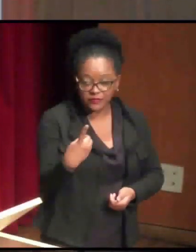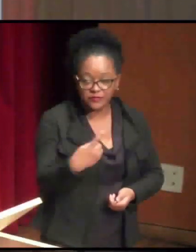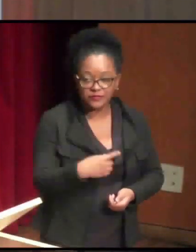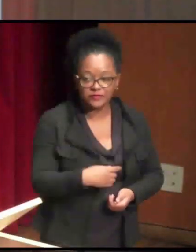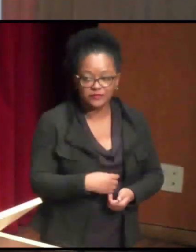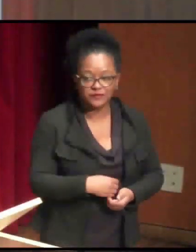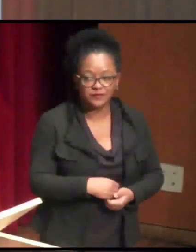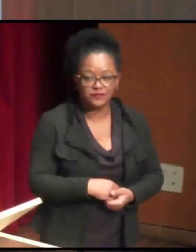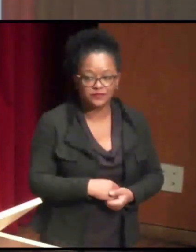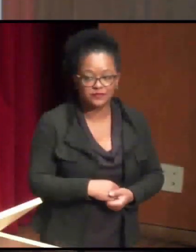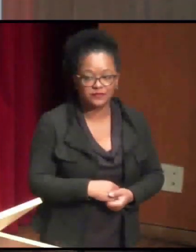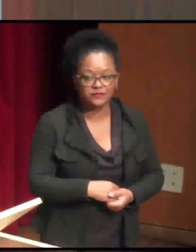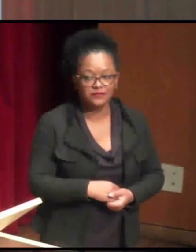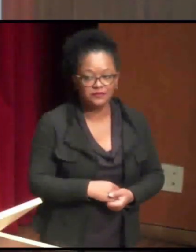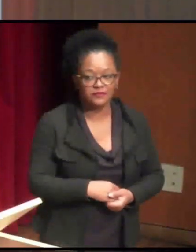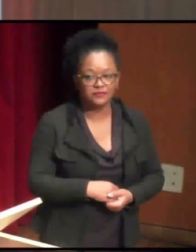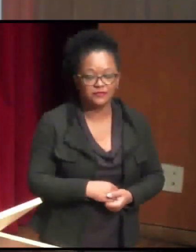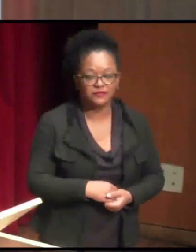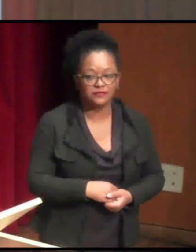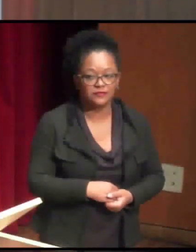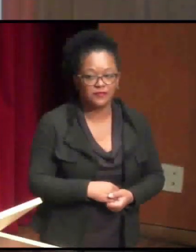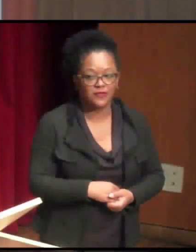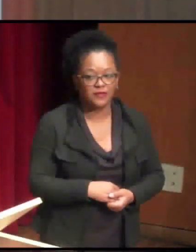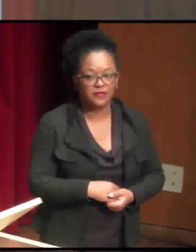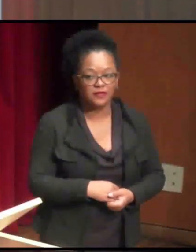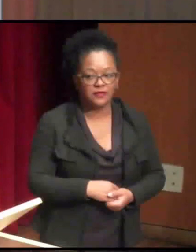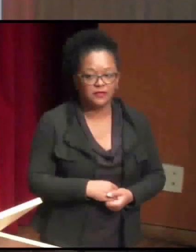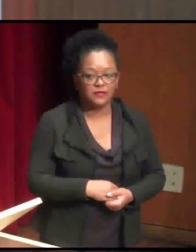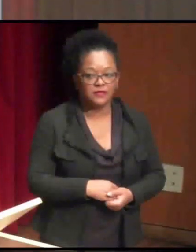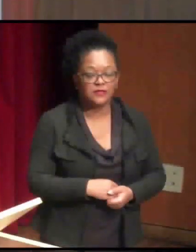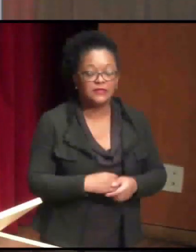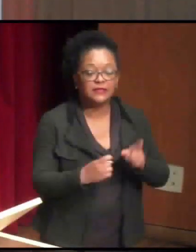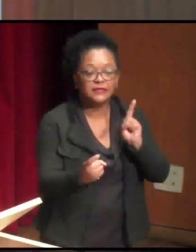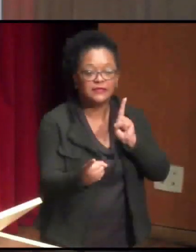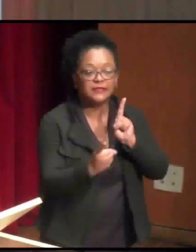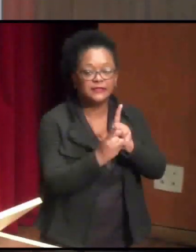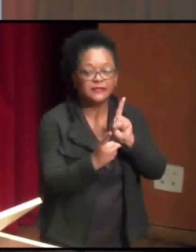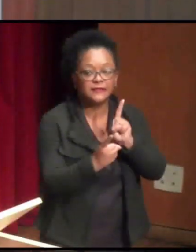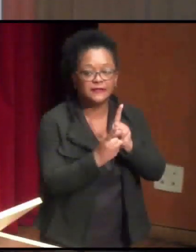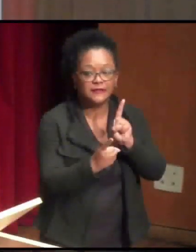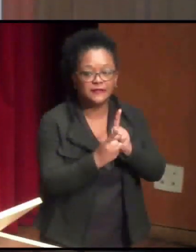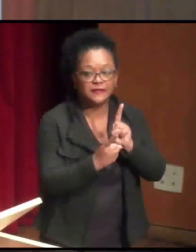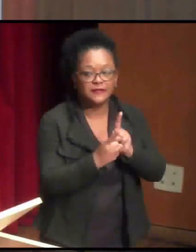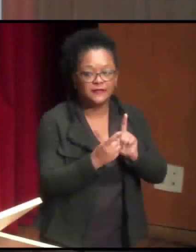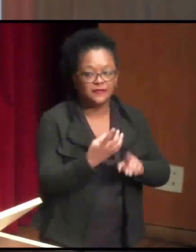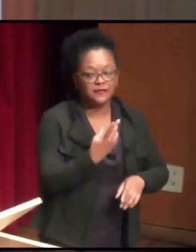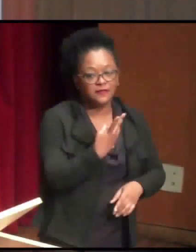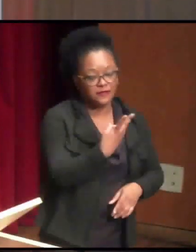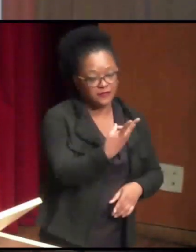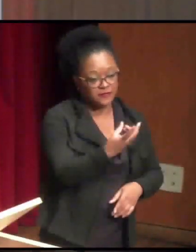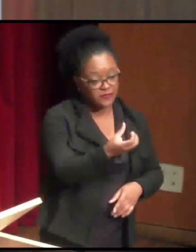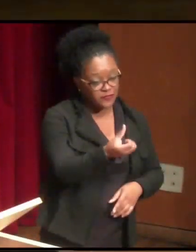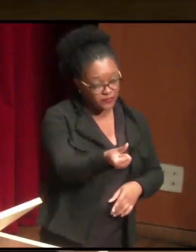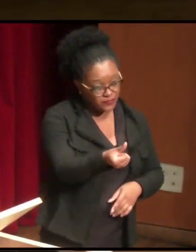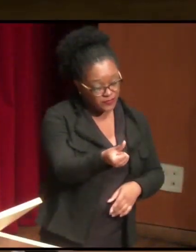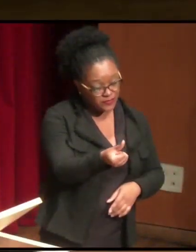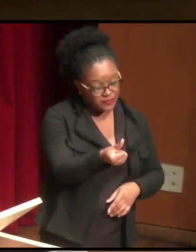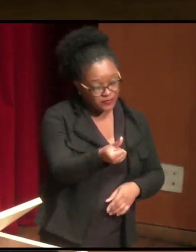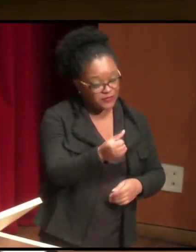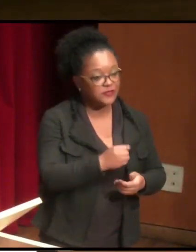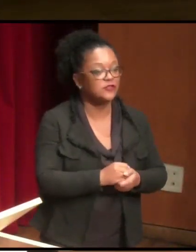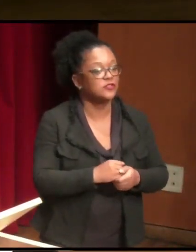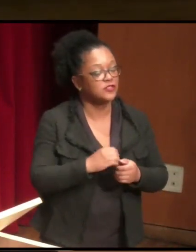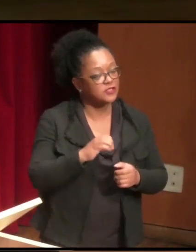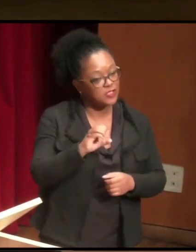2021... Opa! Desculpem-me, no ano de 2021, nós atendemos 26 organizações de e para pessoa